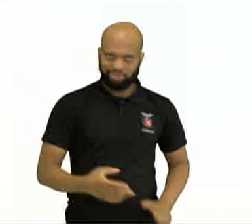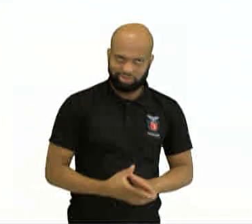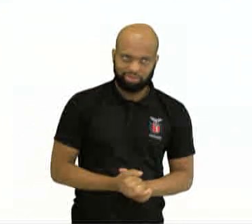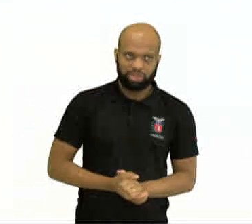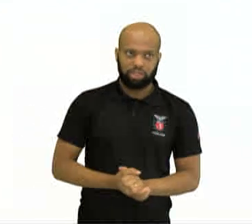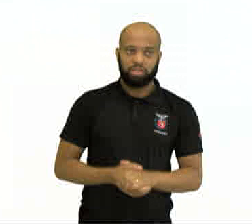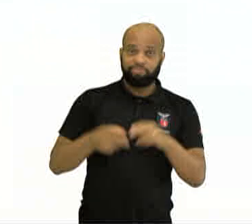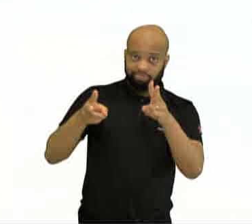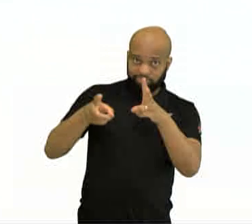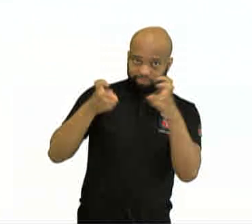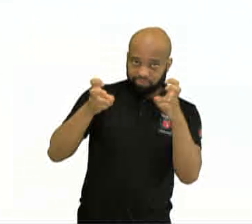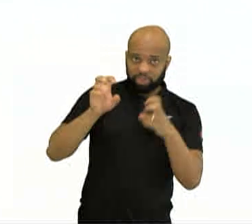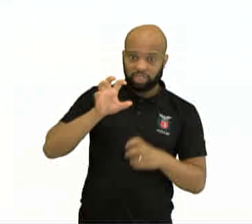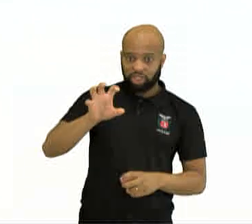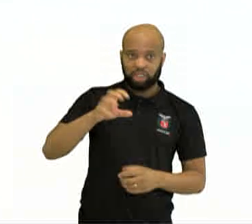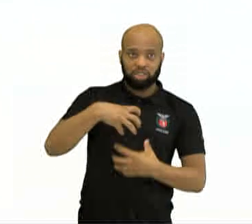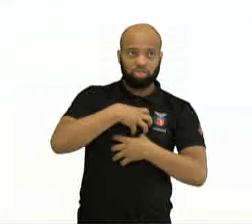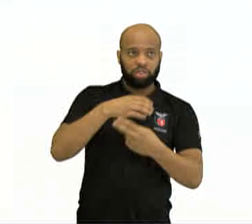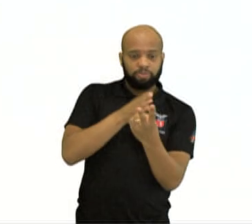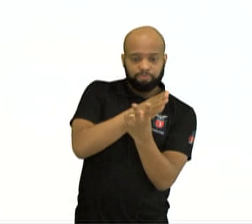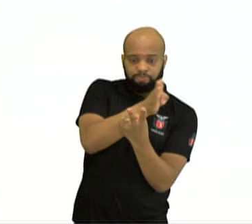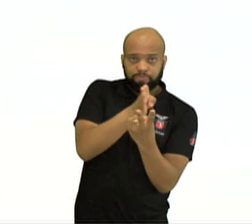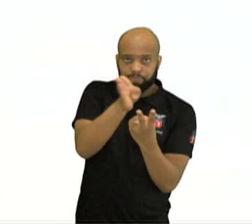bem aqui essa ambiguidade.